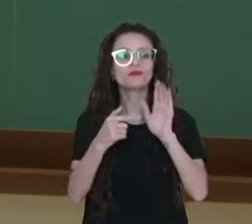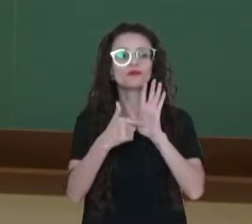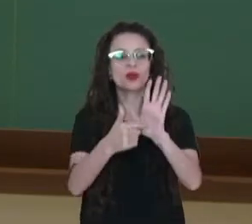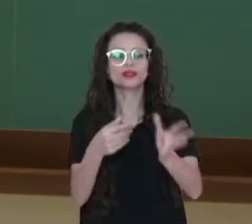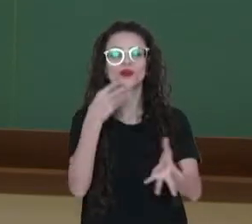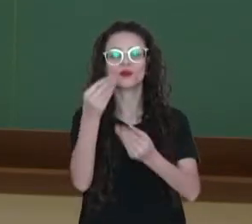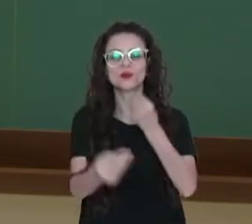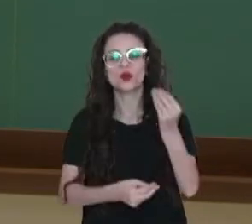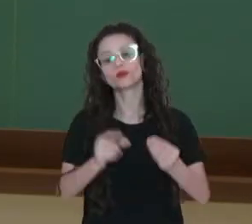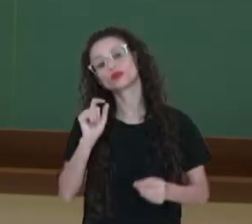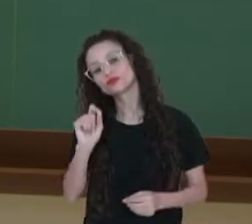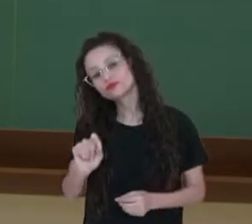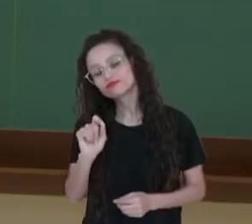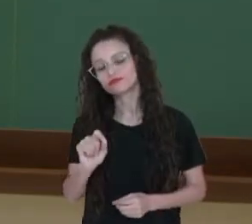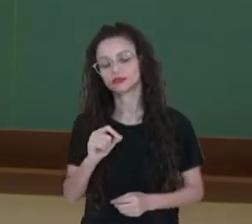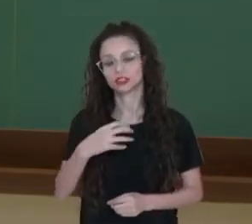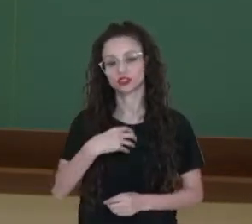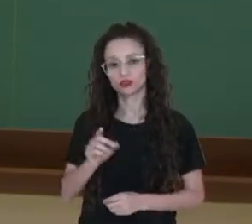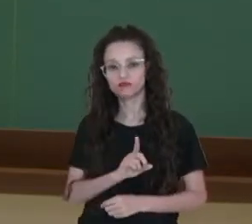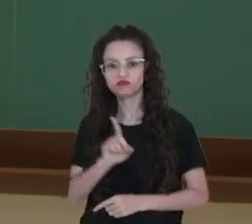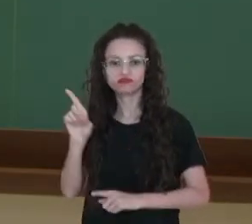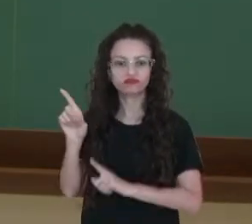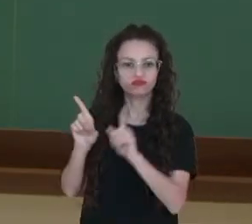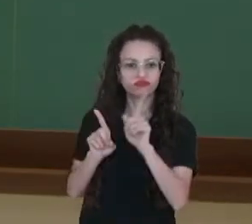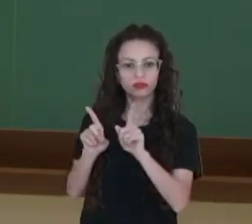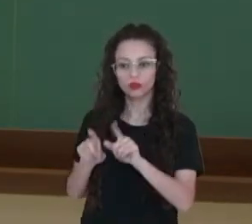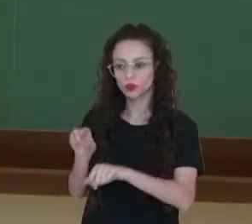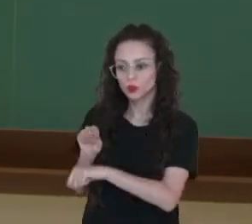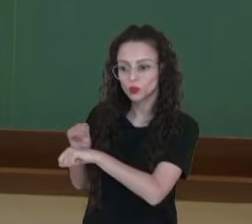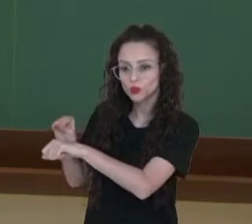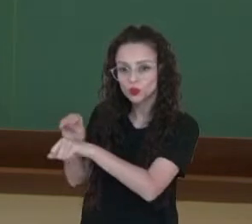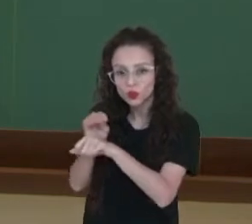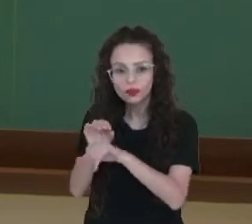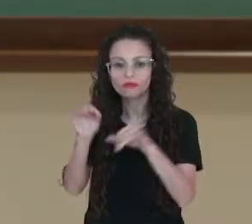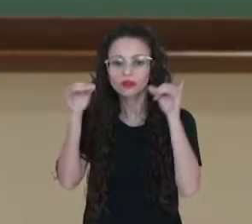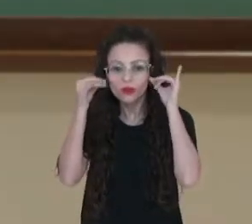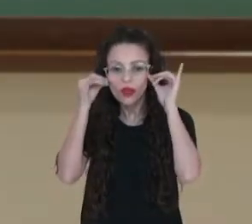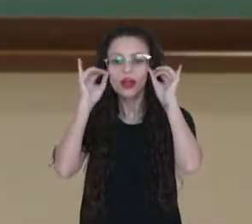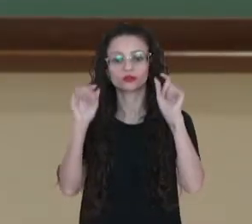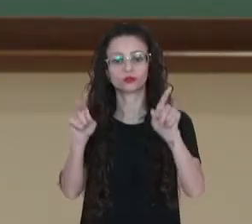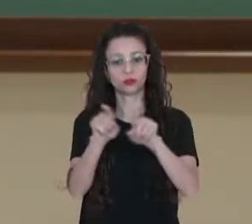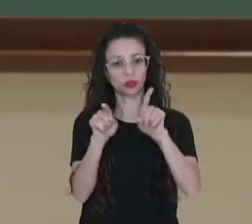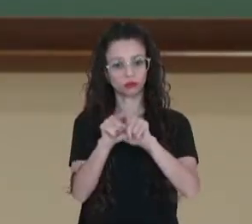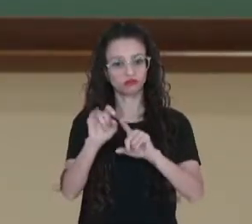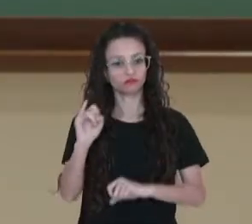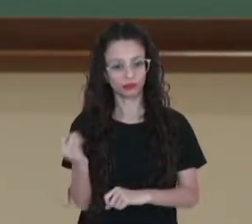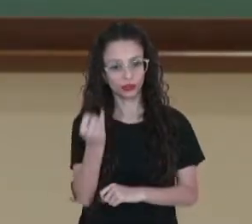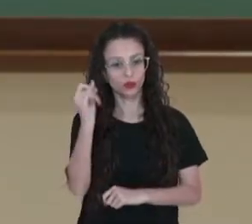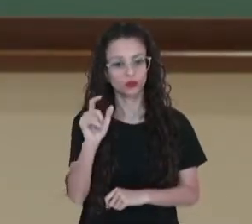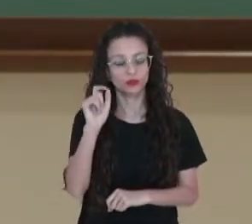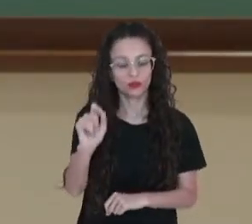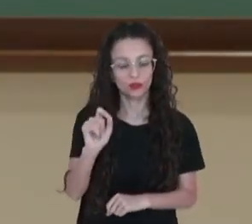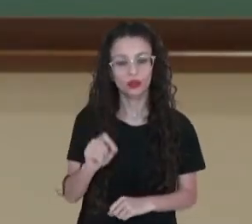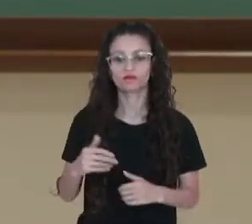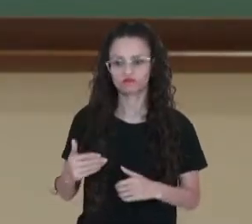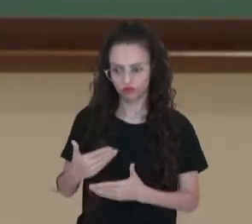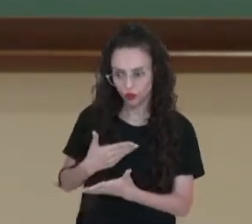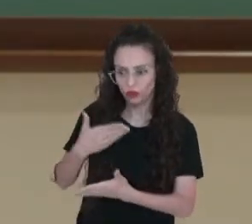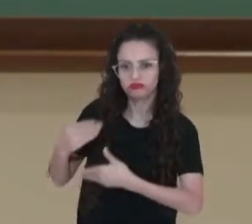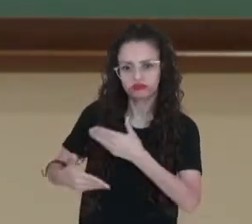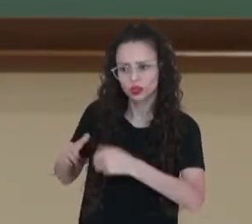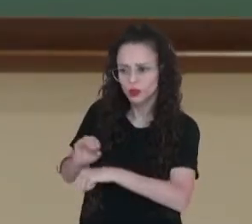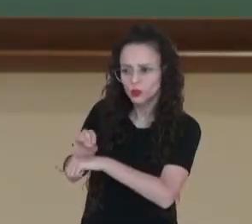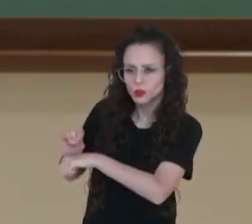deu e qual foi o sentido da expansão da pecuária. Então, obviamente, a gente tem que lembrar que, a partir do momento que a pecuária começa a